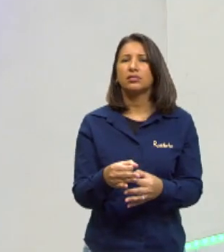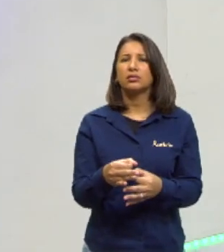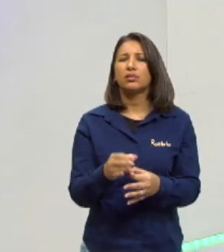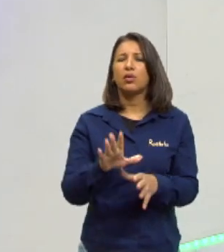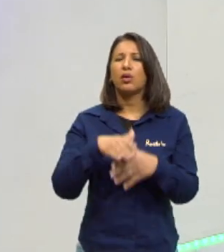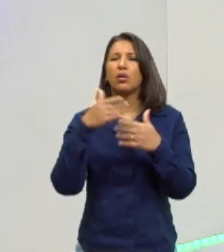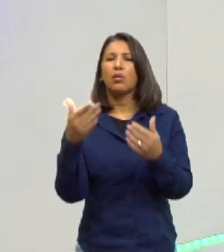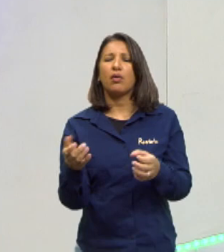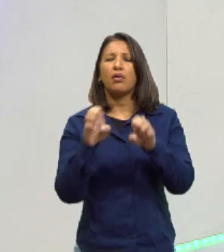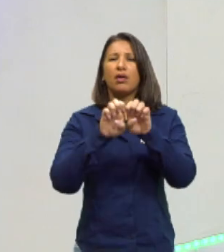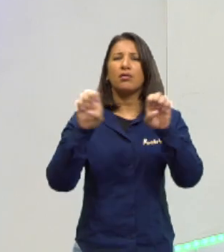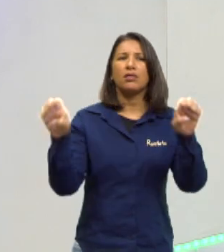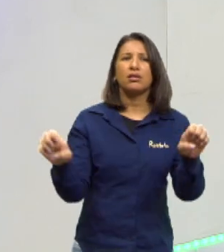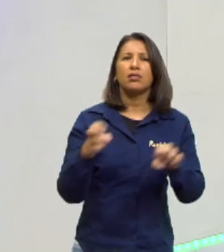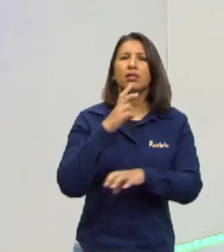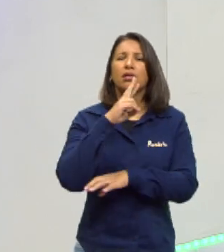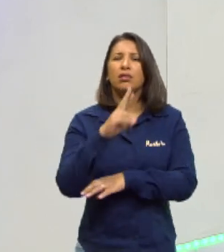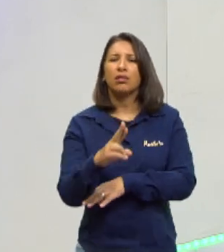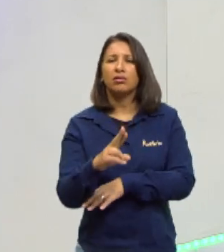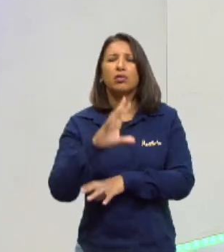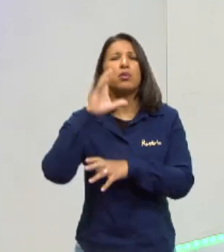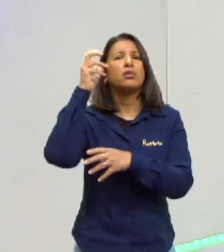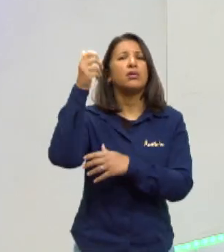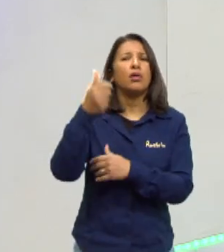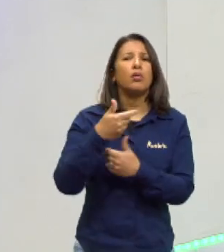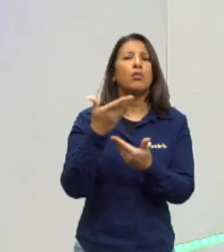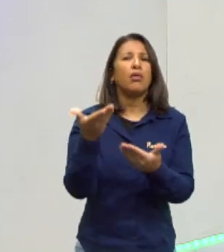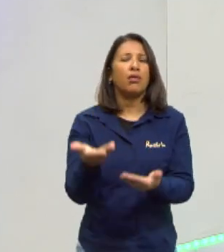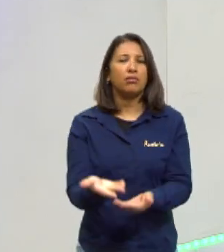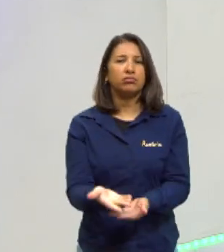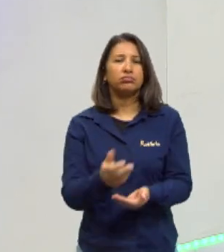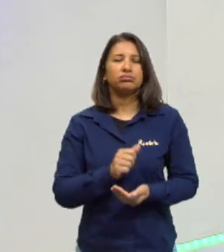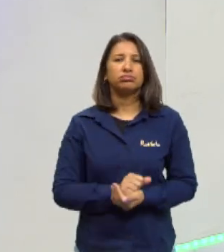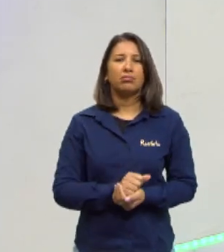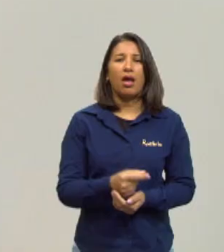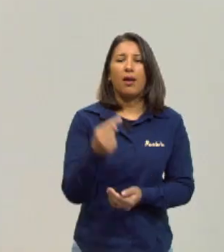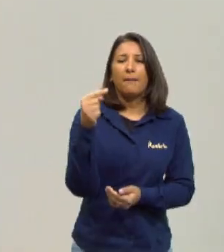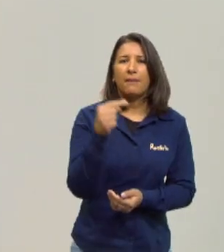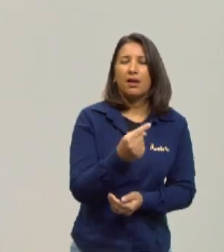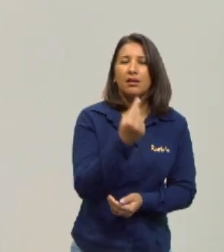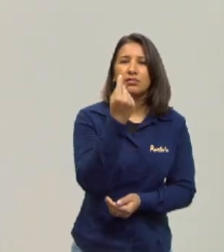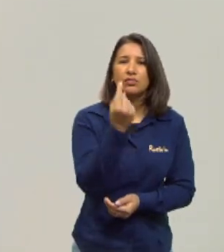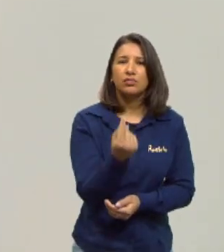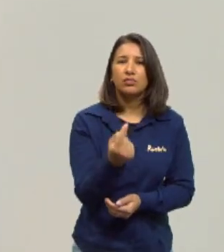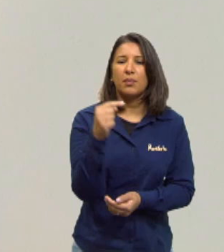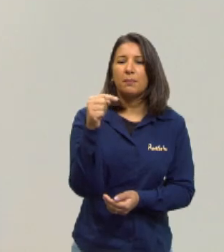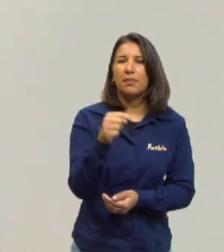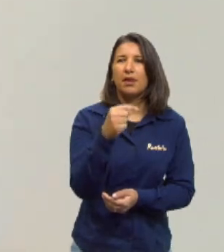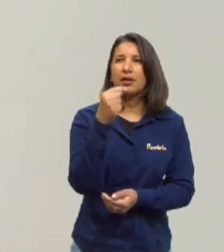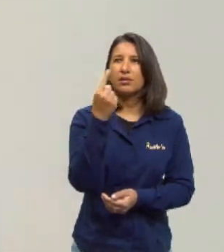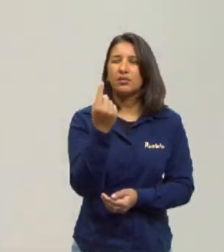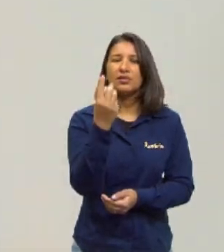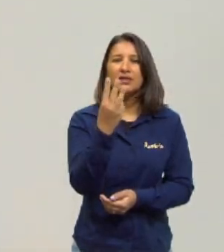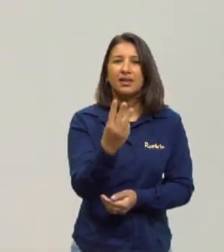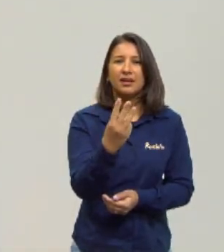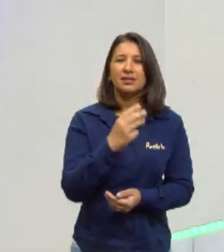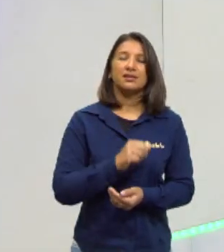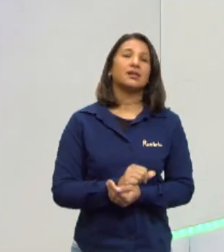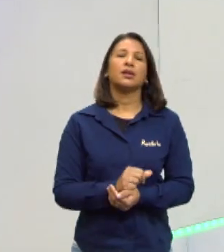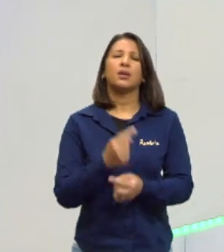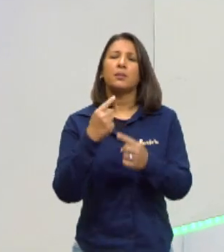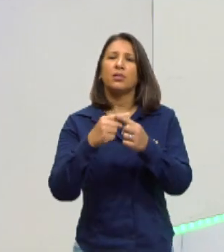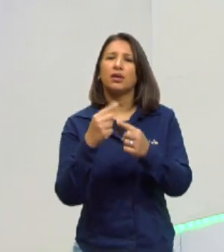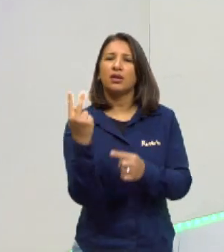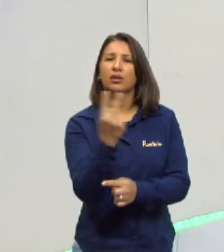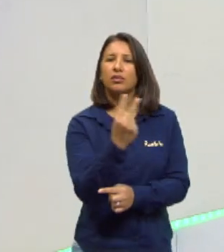dessa equação aí que eu estou falando? A solução vai ser menos 1 e 13. Porque os